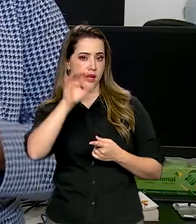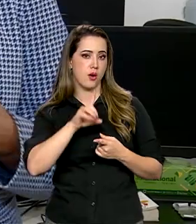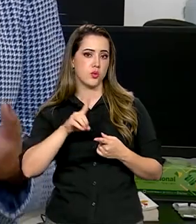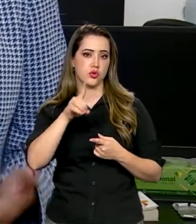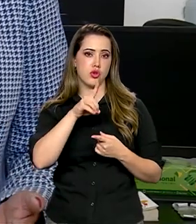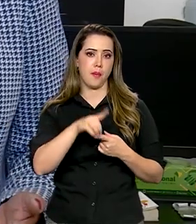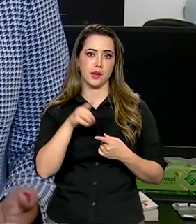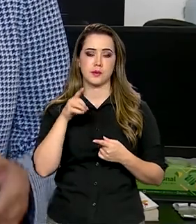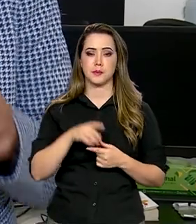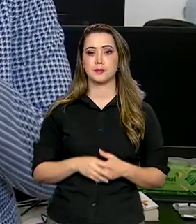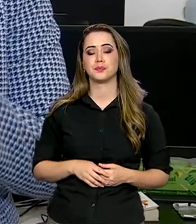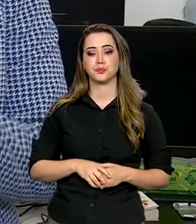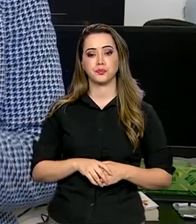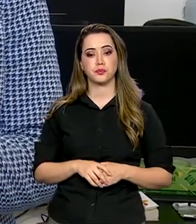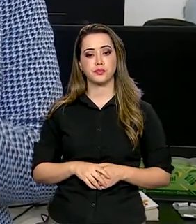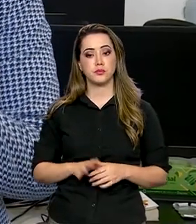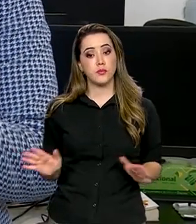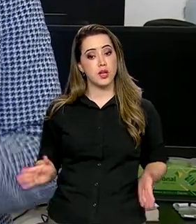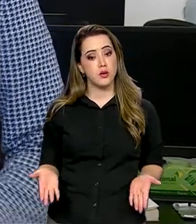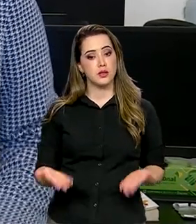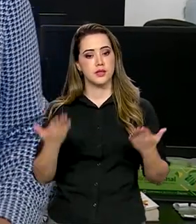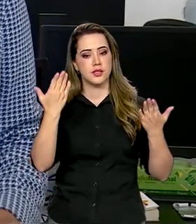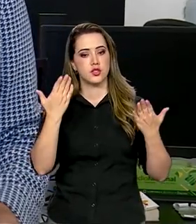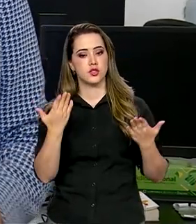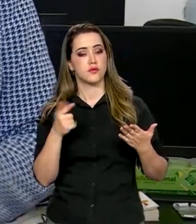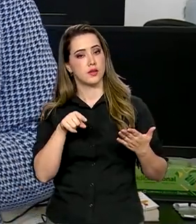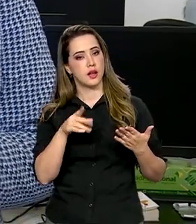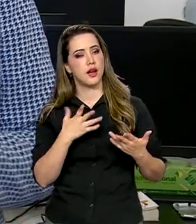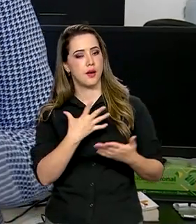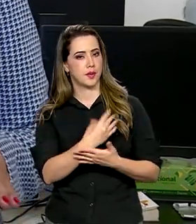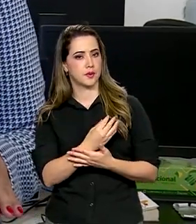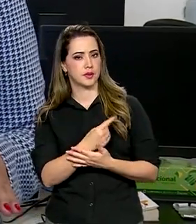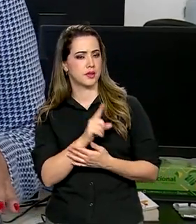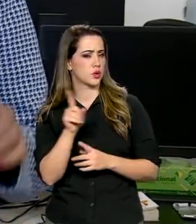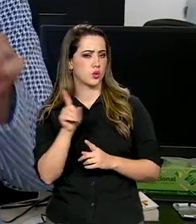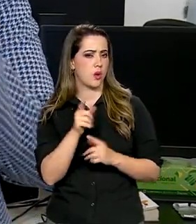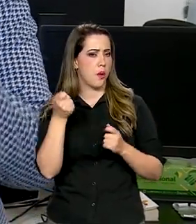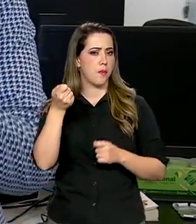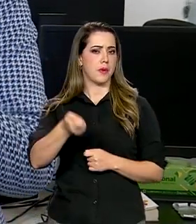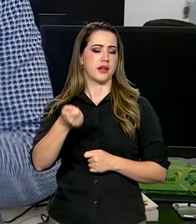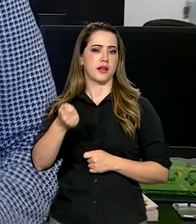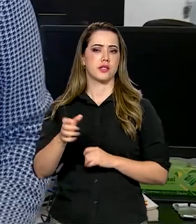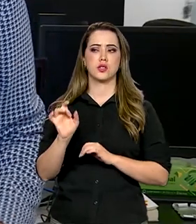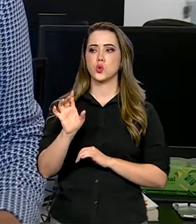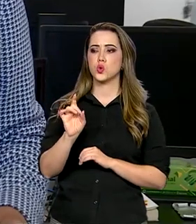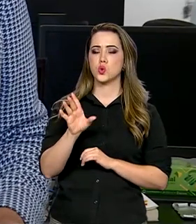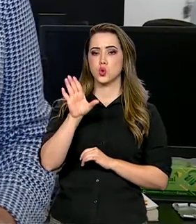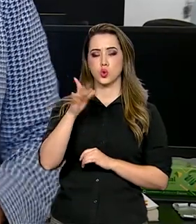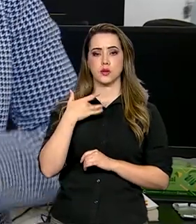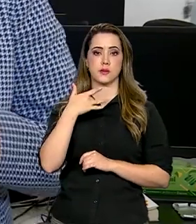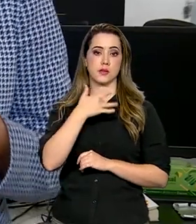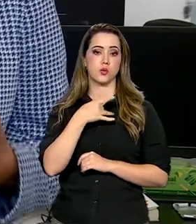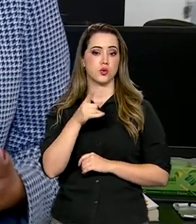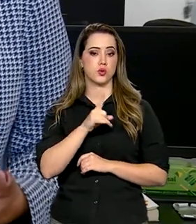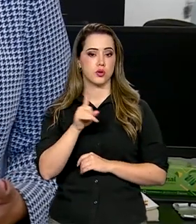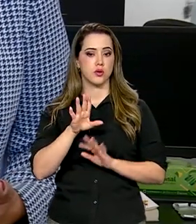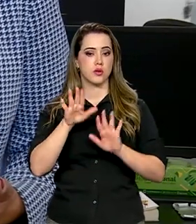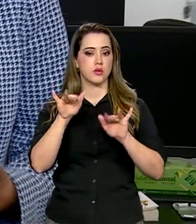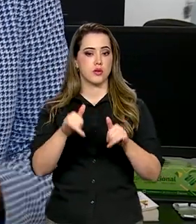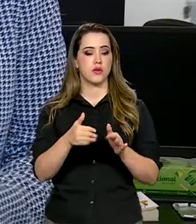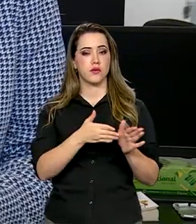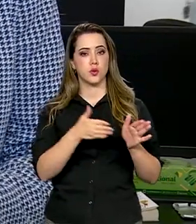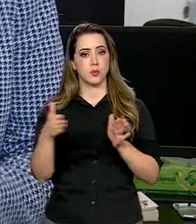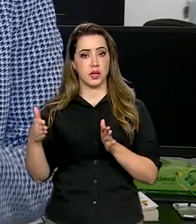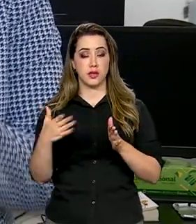parece, incentivar e estimular a amamentação não são obrigação apenas da saúde. Ao fim da